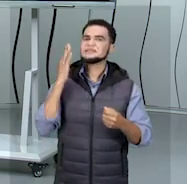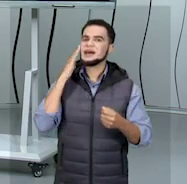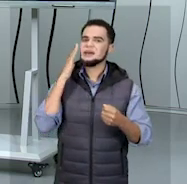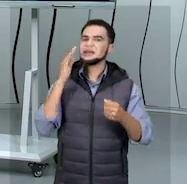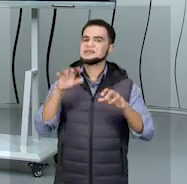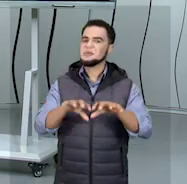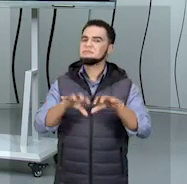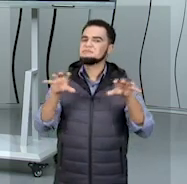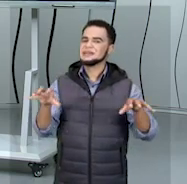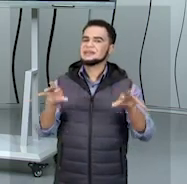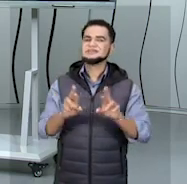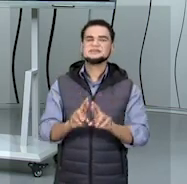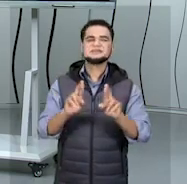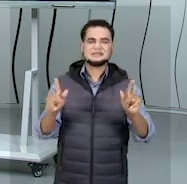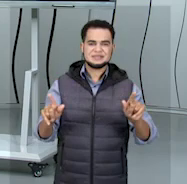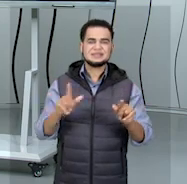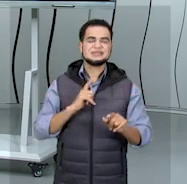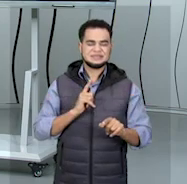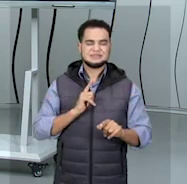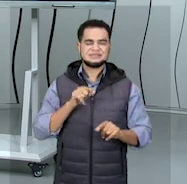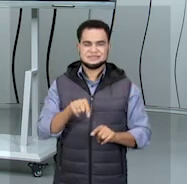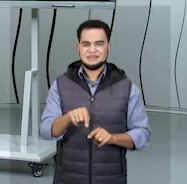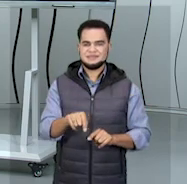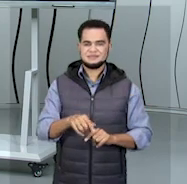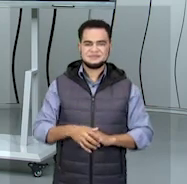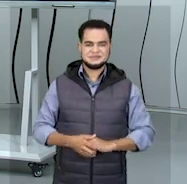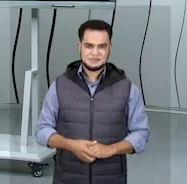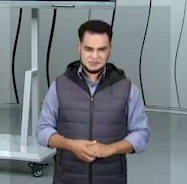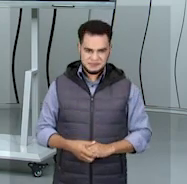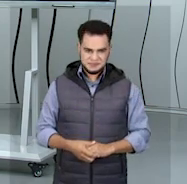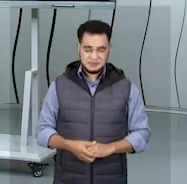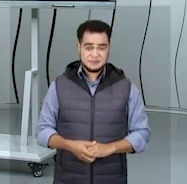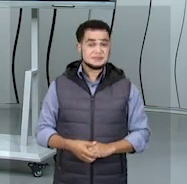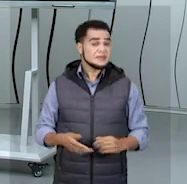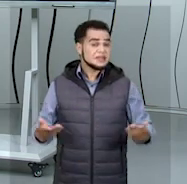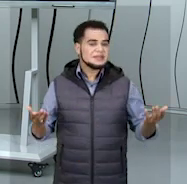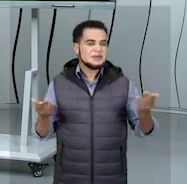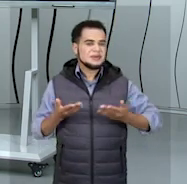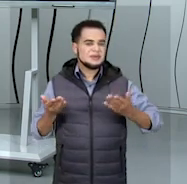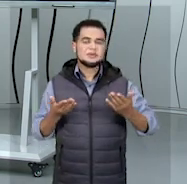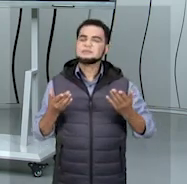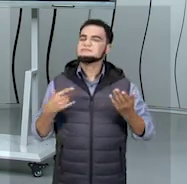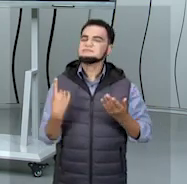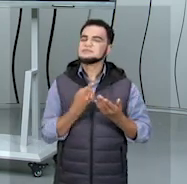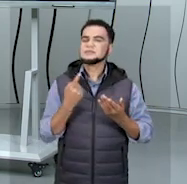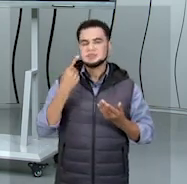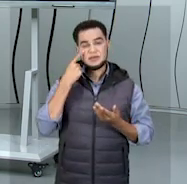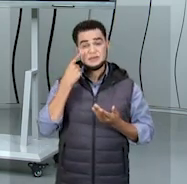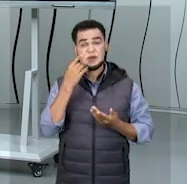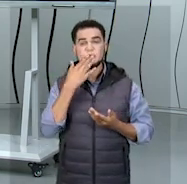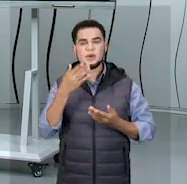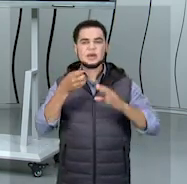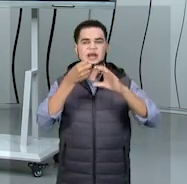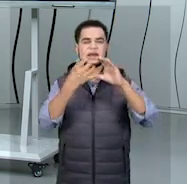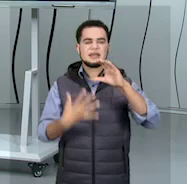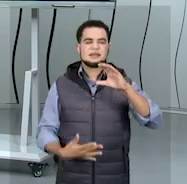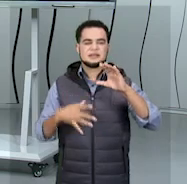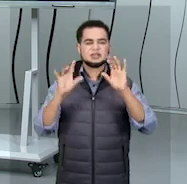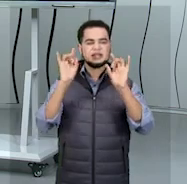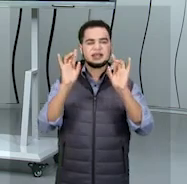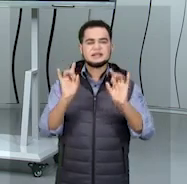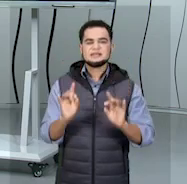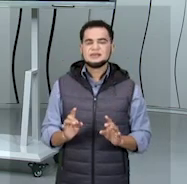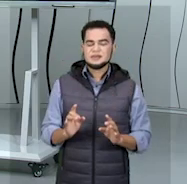são duas escolas literárias diferentes, tá? E aí hoje nós vamos ver as características de cada uma e